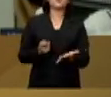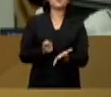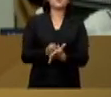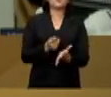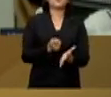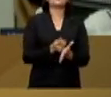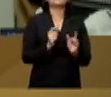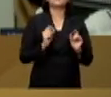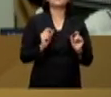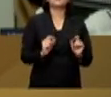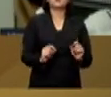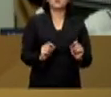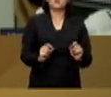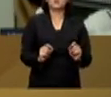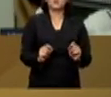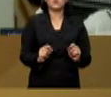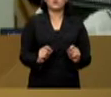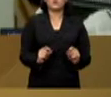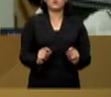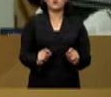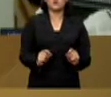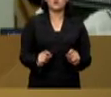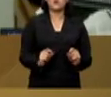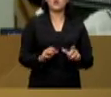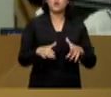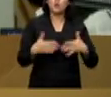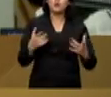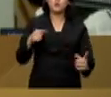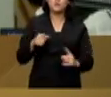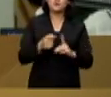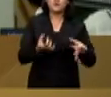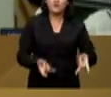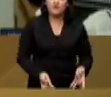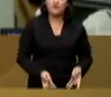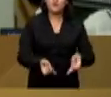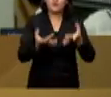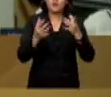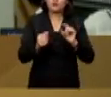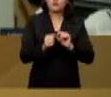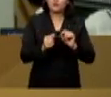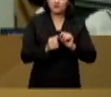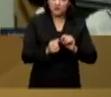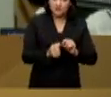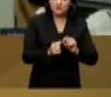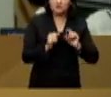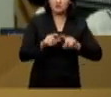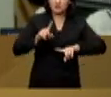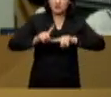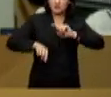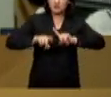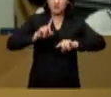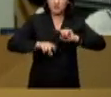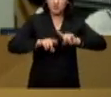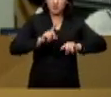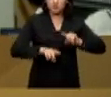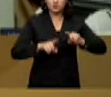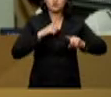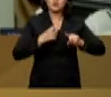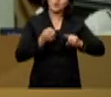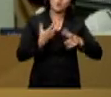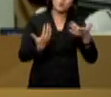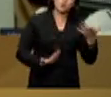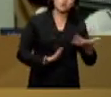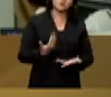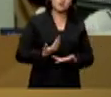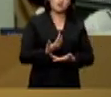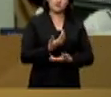em volume que caracterize intuito comercial, promova a circulação de mercadorias ou preste serviços em questão.